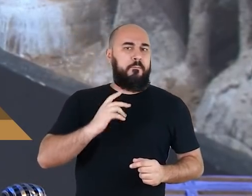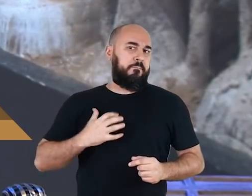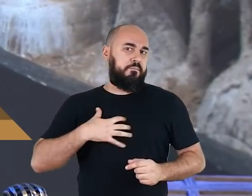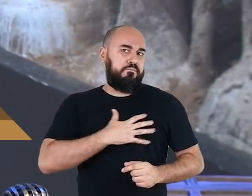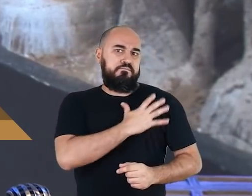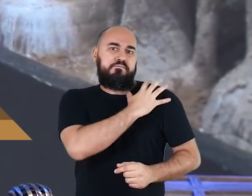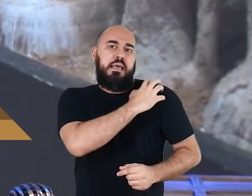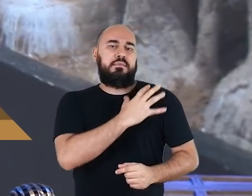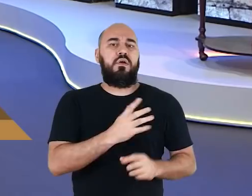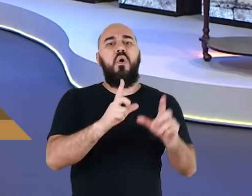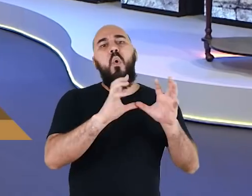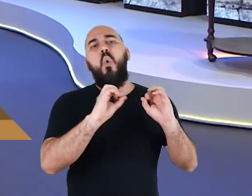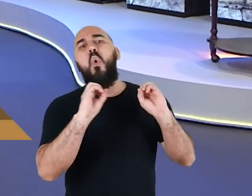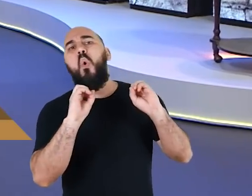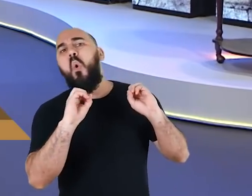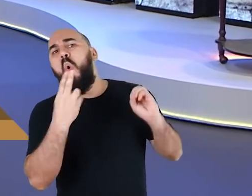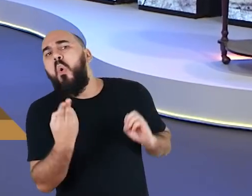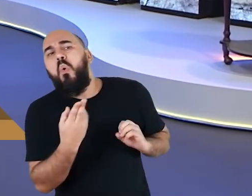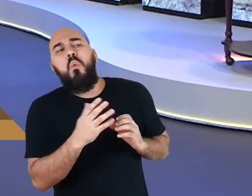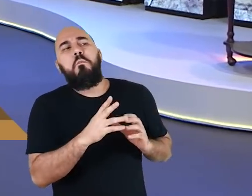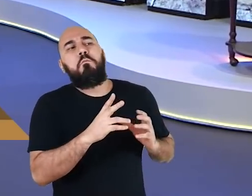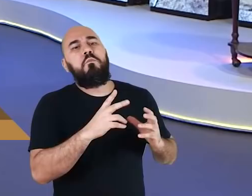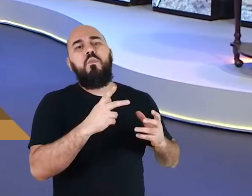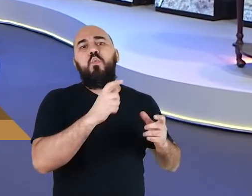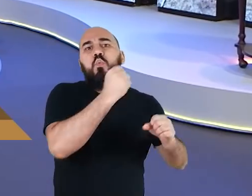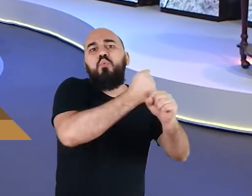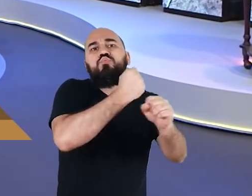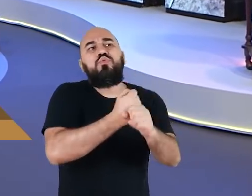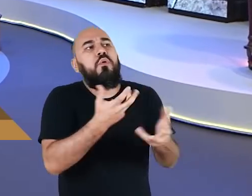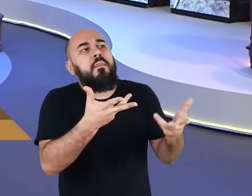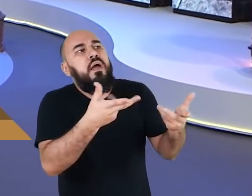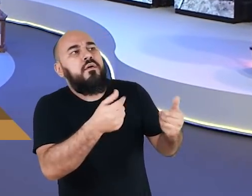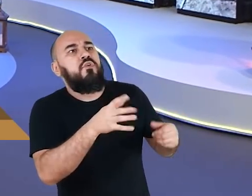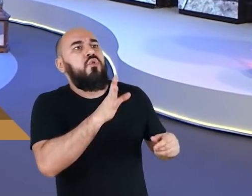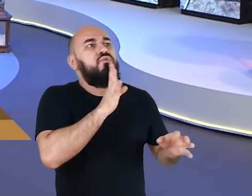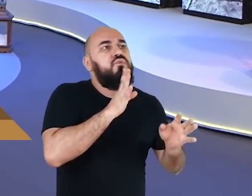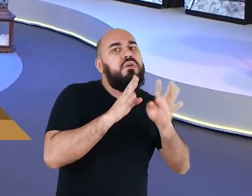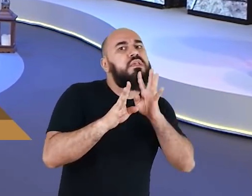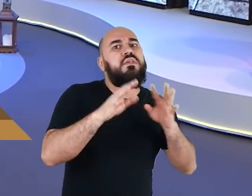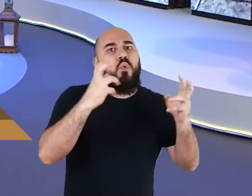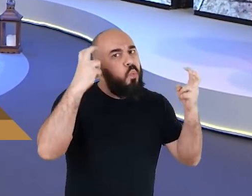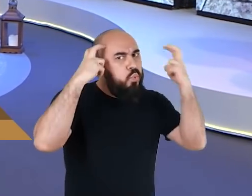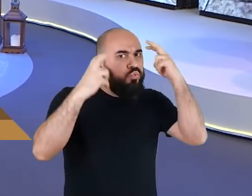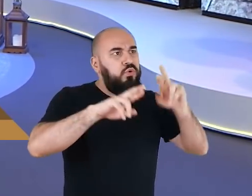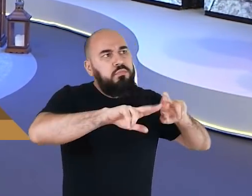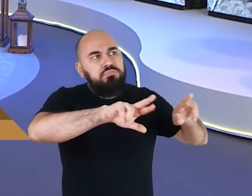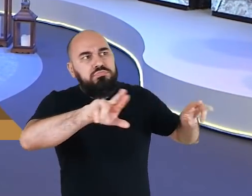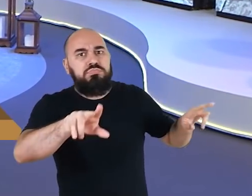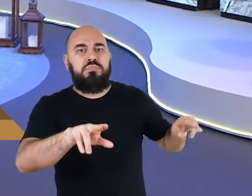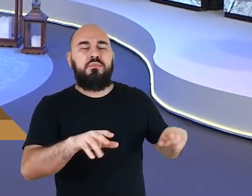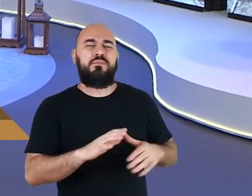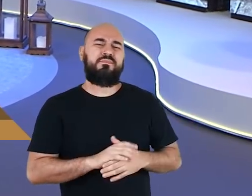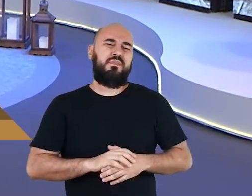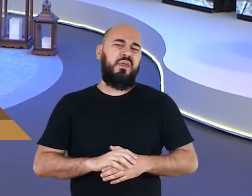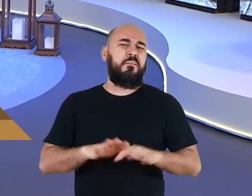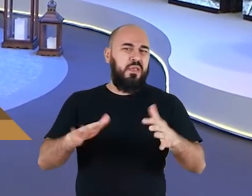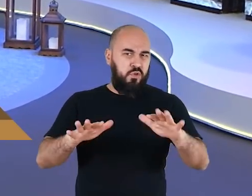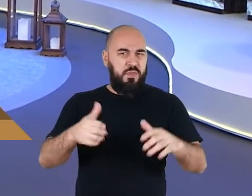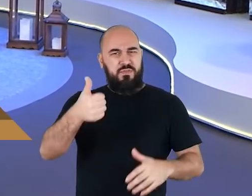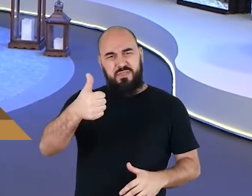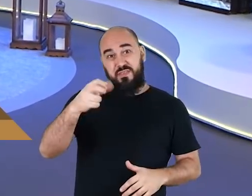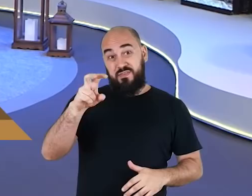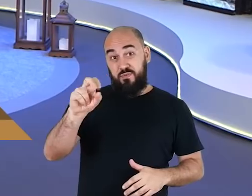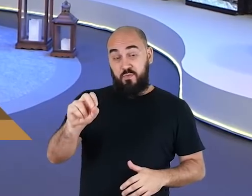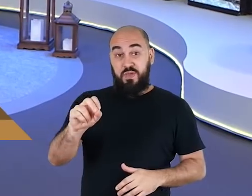dali. Agora, sendo assim, entre 150 e 120 a.C., mais ou menos,